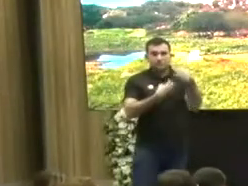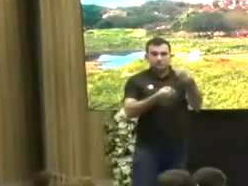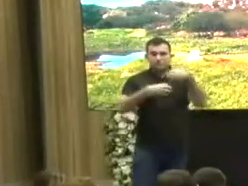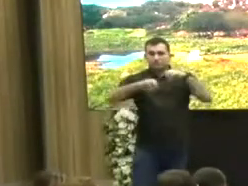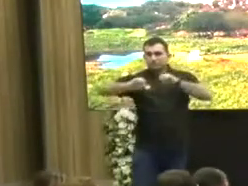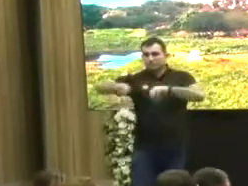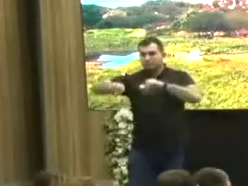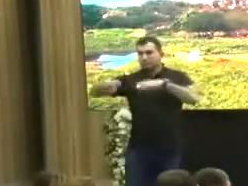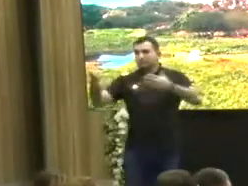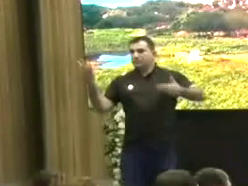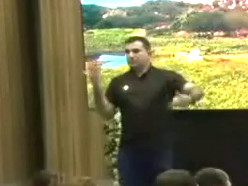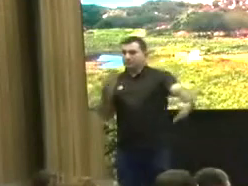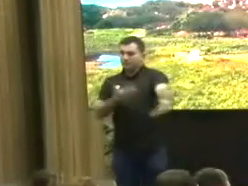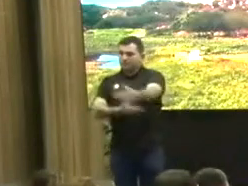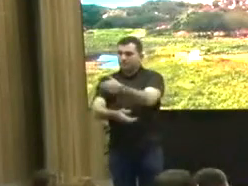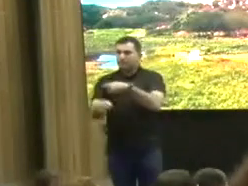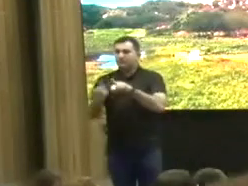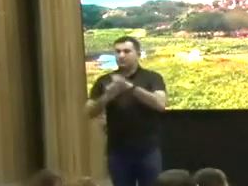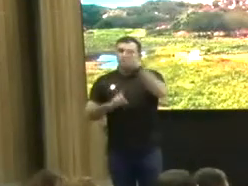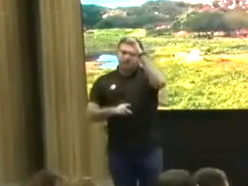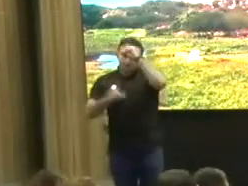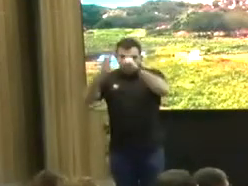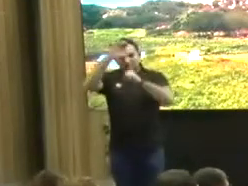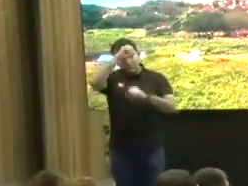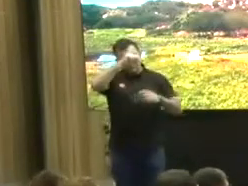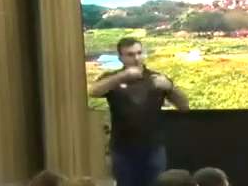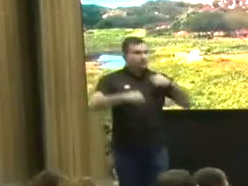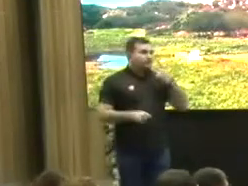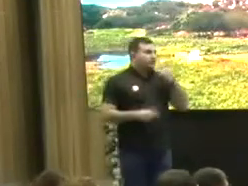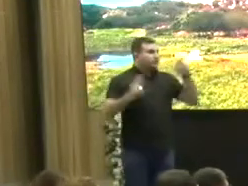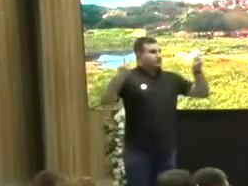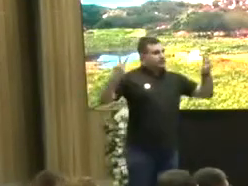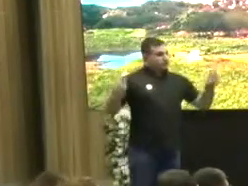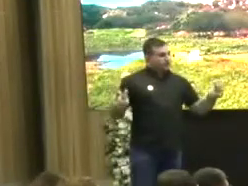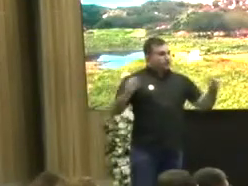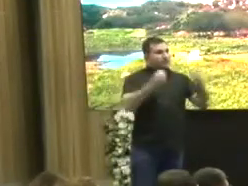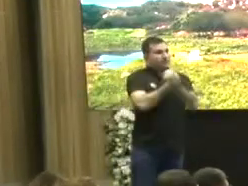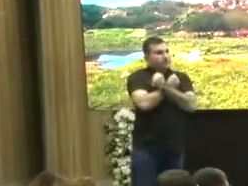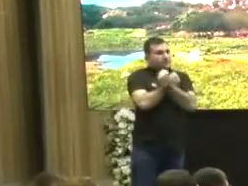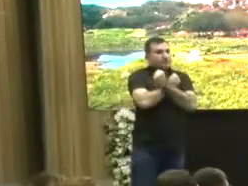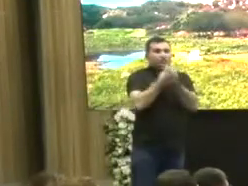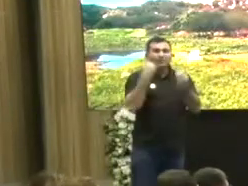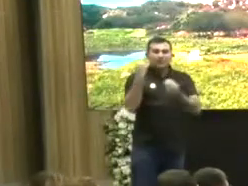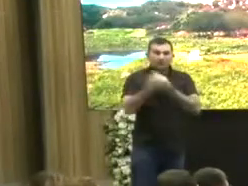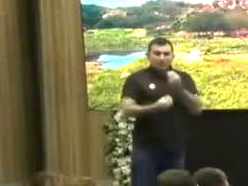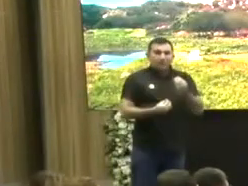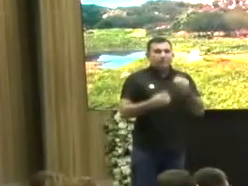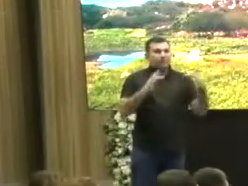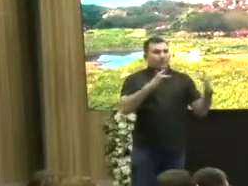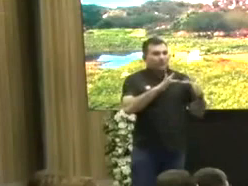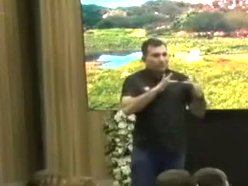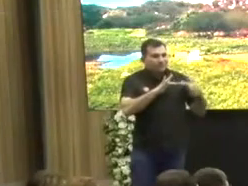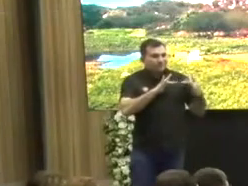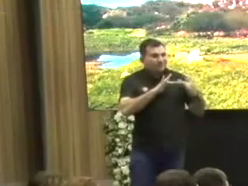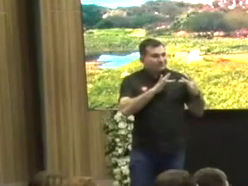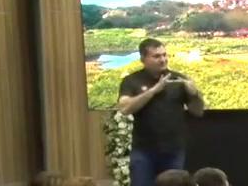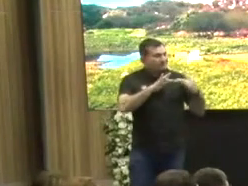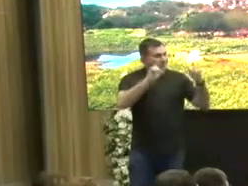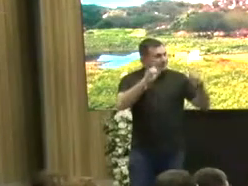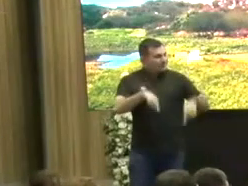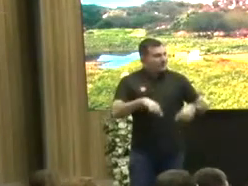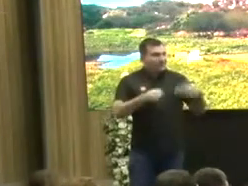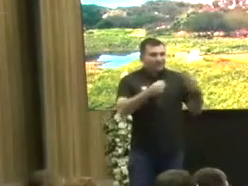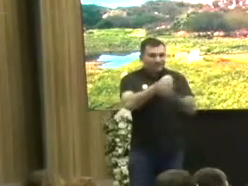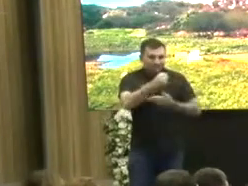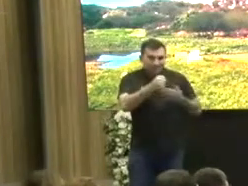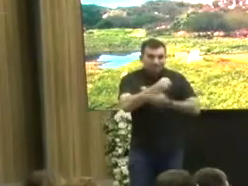E, portanto, quando eu falo do abraço como um dos elementos fundantes desse conceito, dessa noção ou dessa ideia,